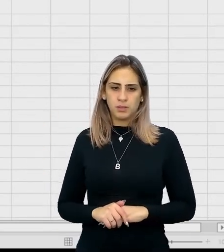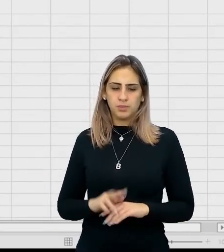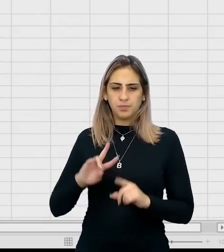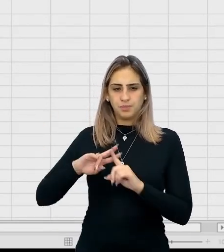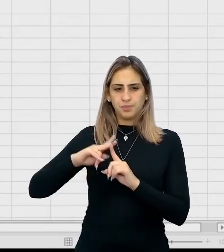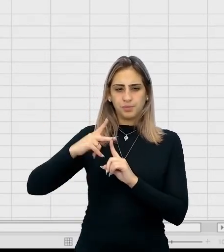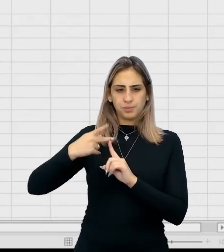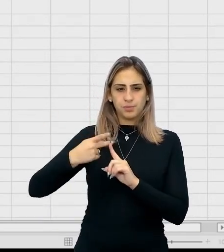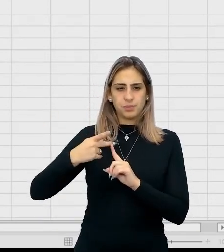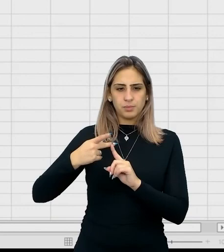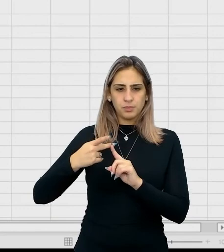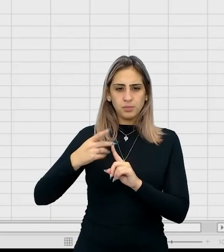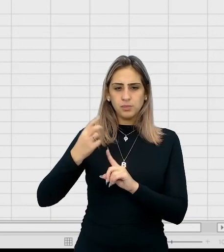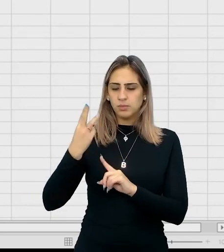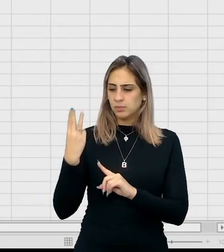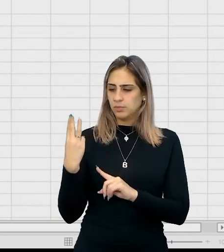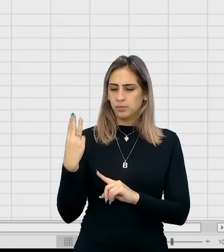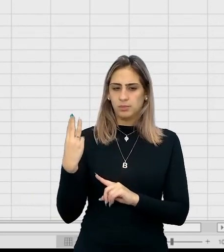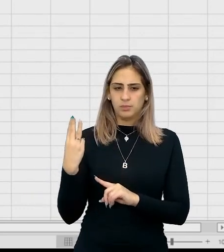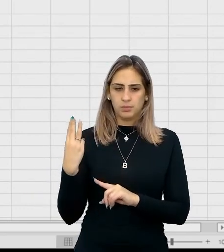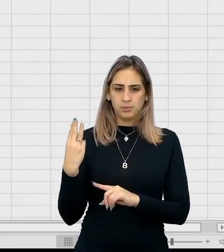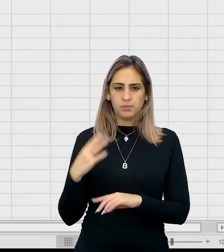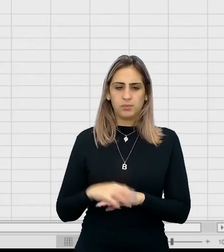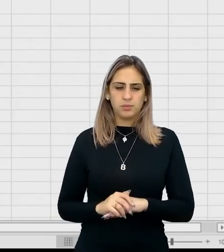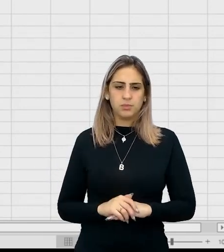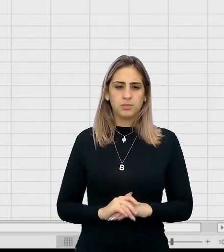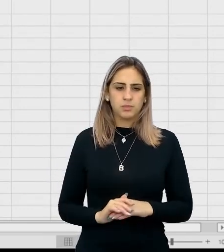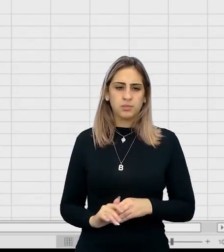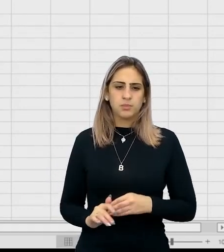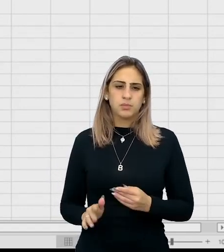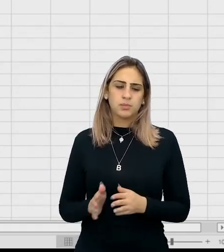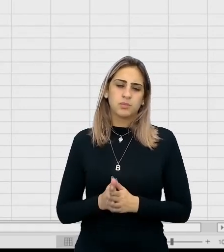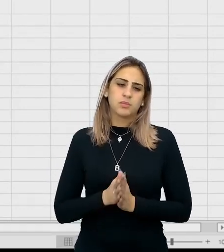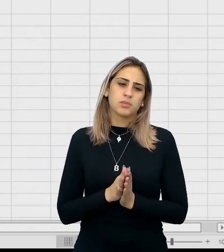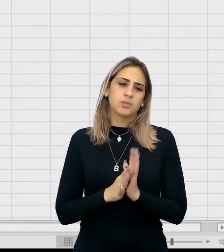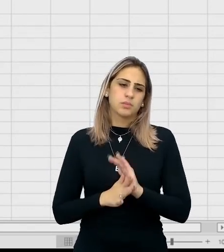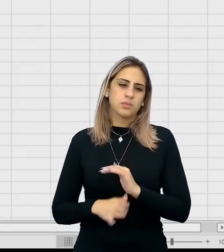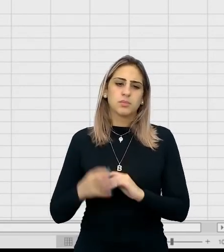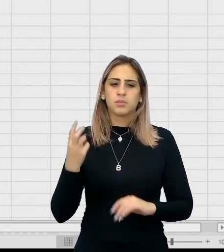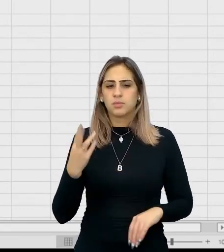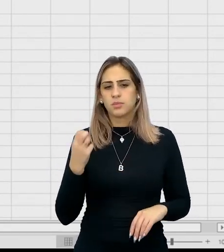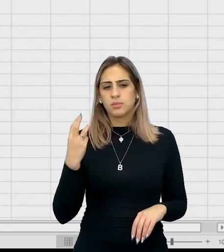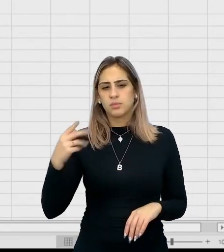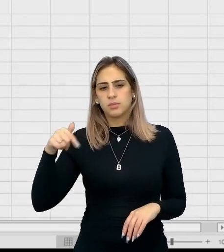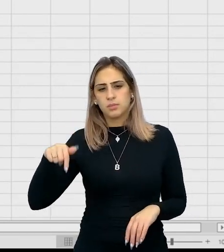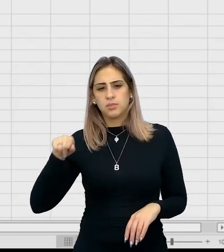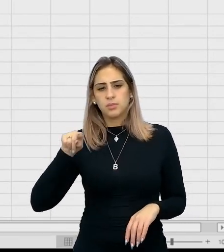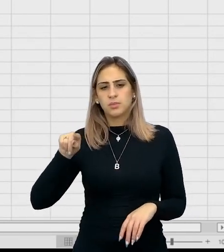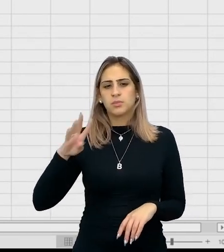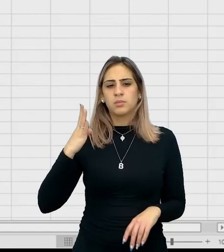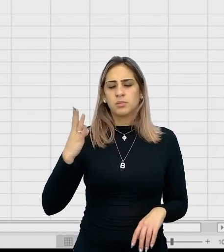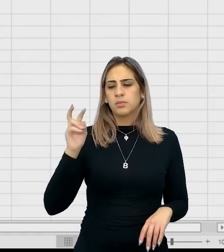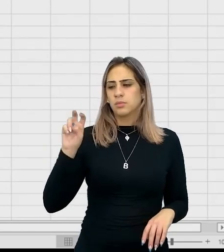ao cubo, elevado à terceira, e vou dar um Enter. Aí, tá o valor aí,